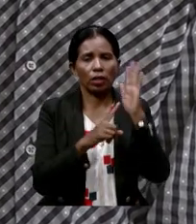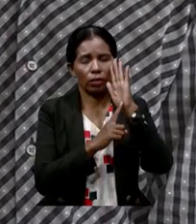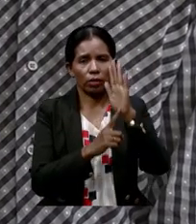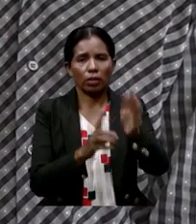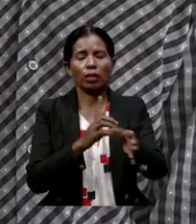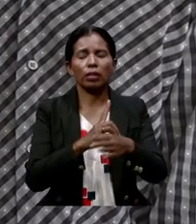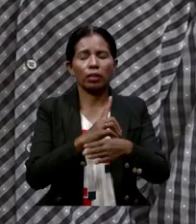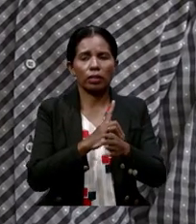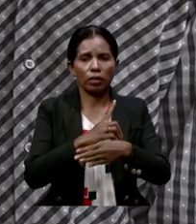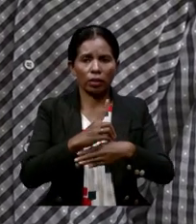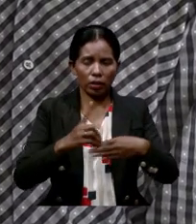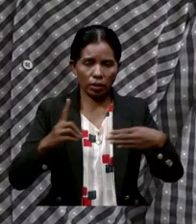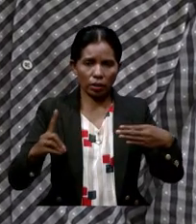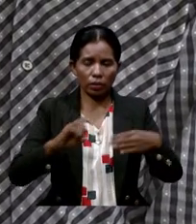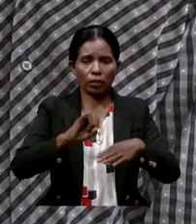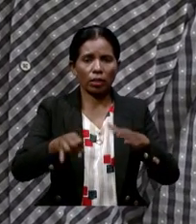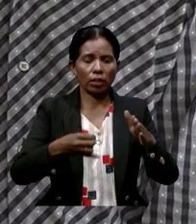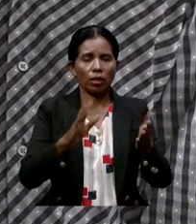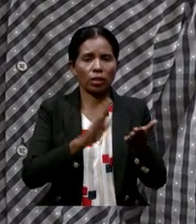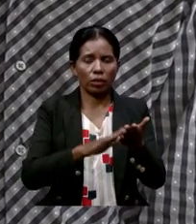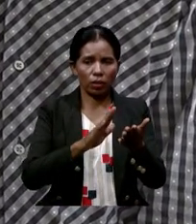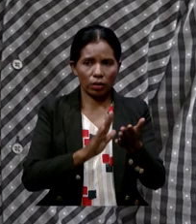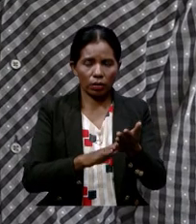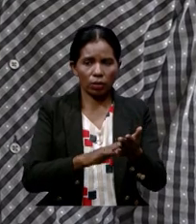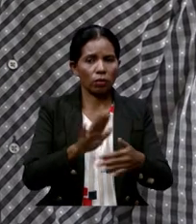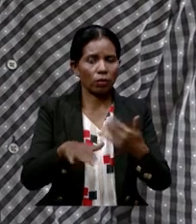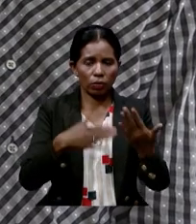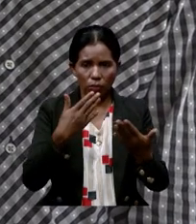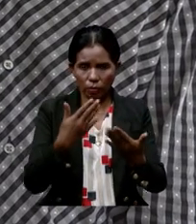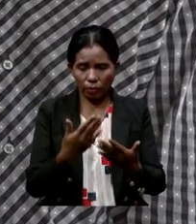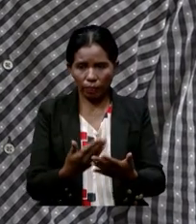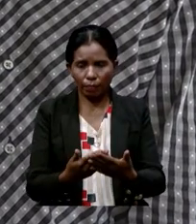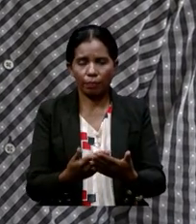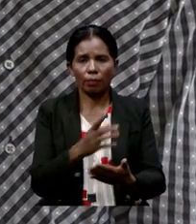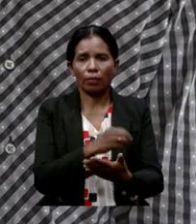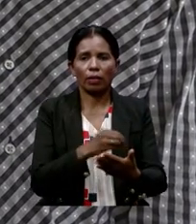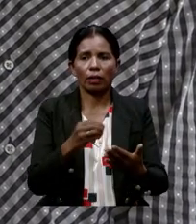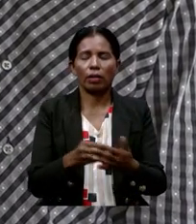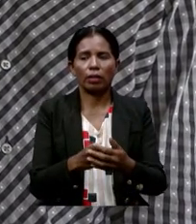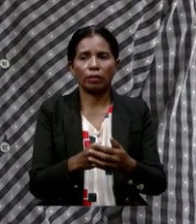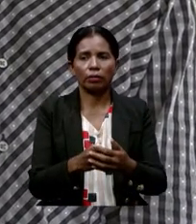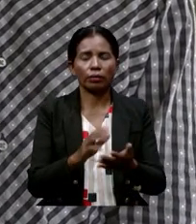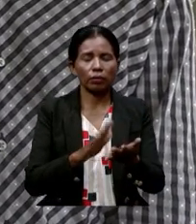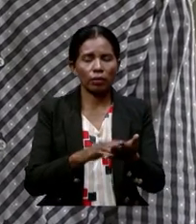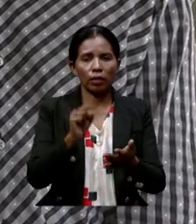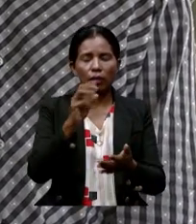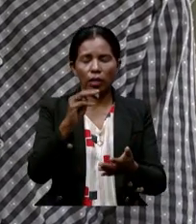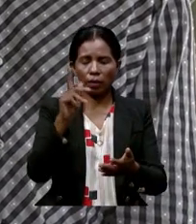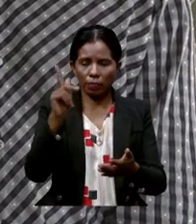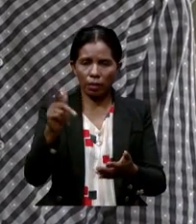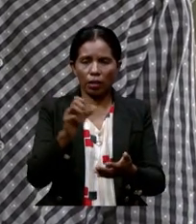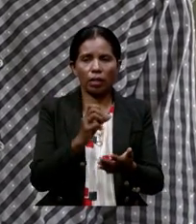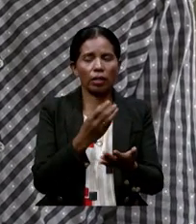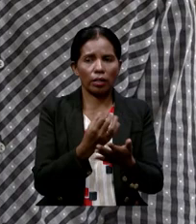direção geral do ensino secundário, tem vocacional, ensino pré-escolar, ensino básico, ensino